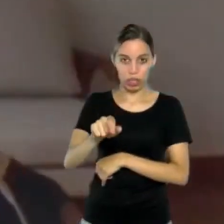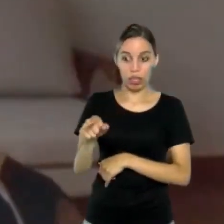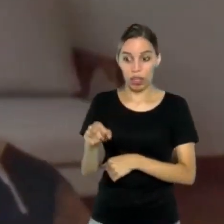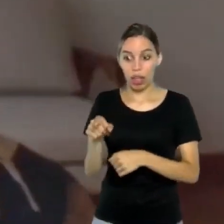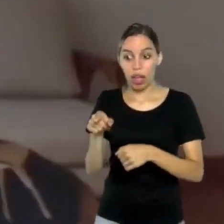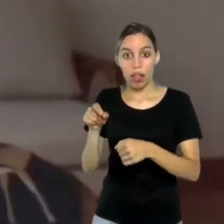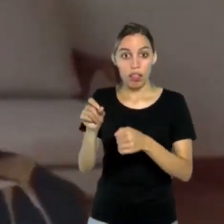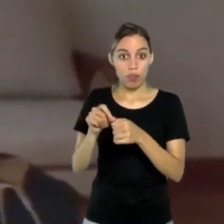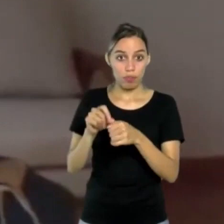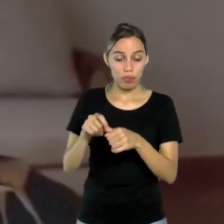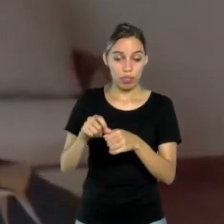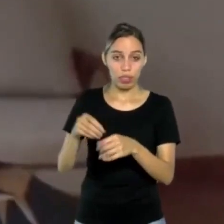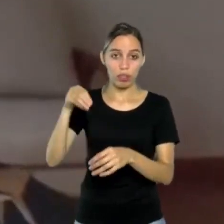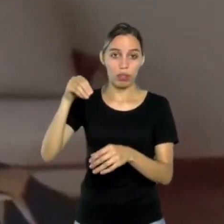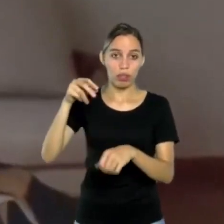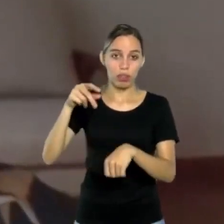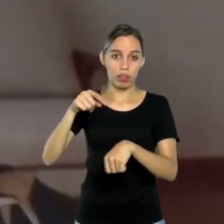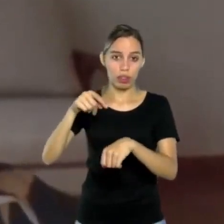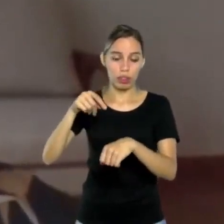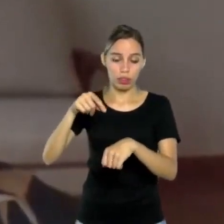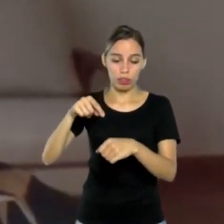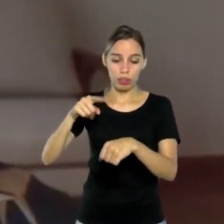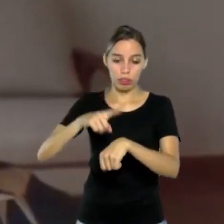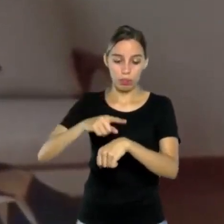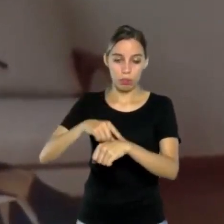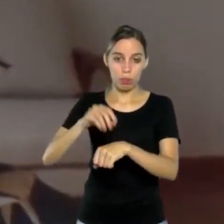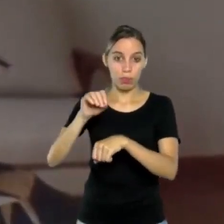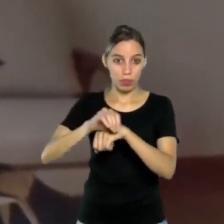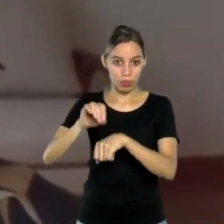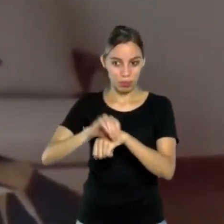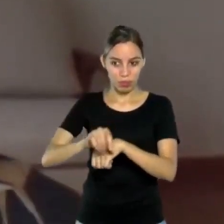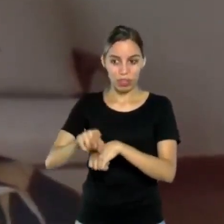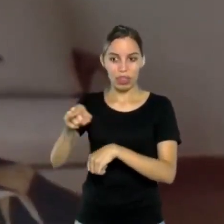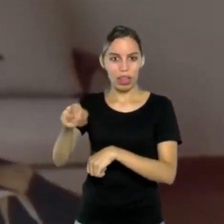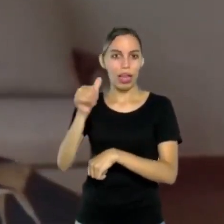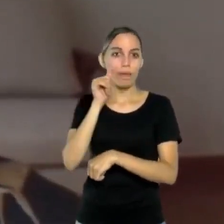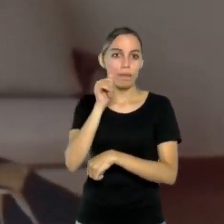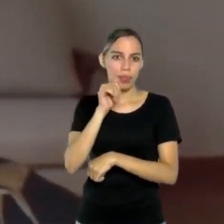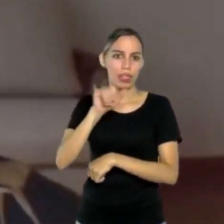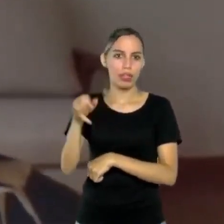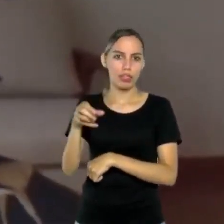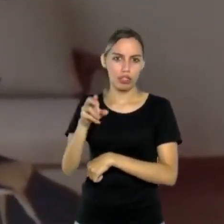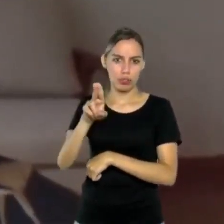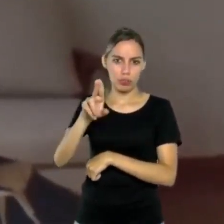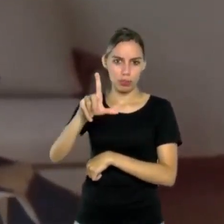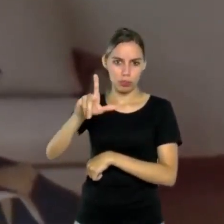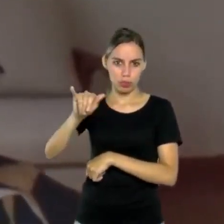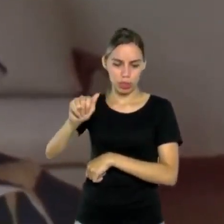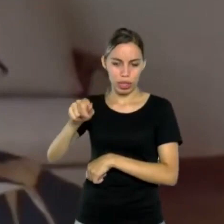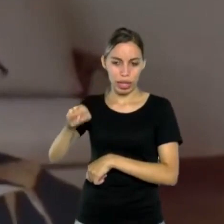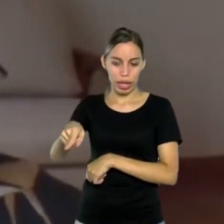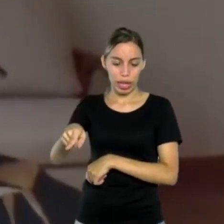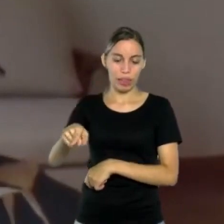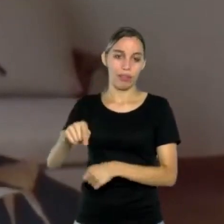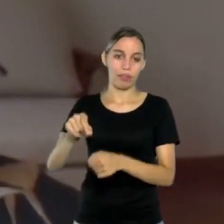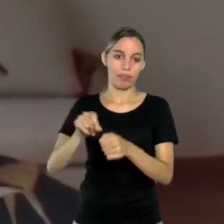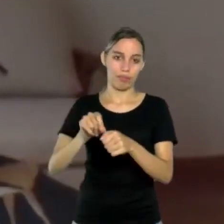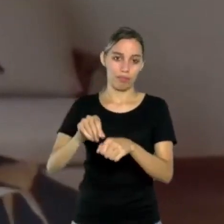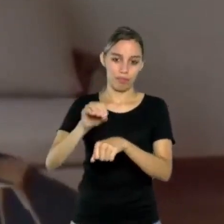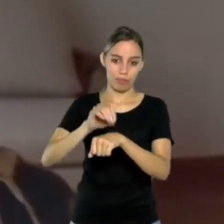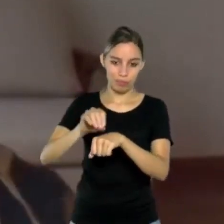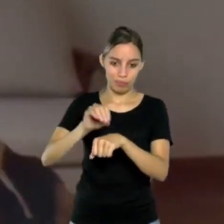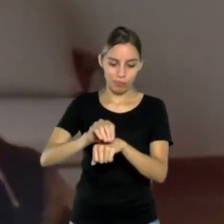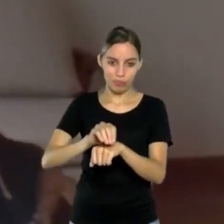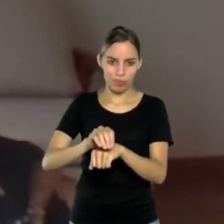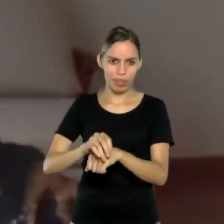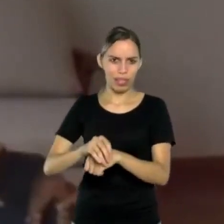artista da imagem e da palavra, né, e ela oferece oficinas muito interessantes, muito instigantes,